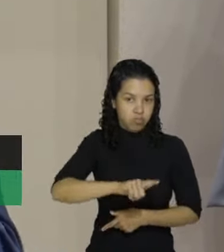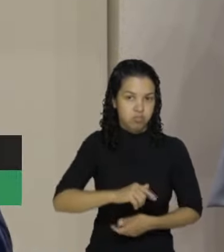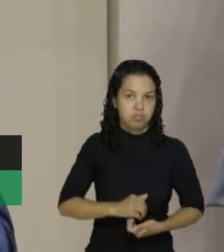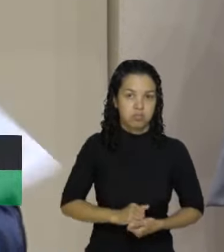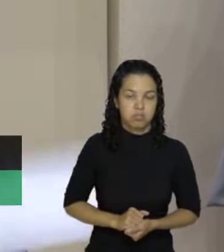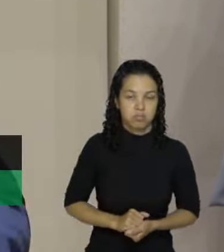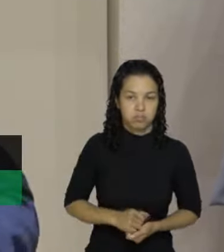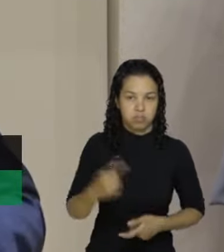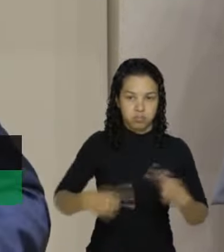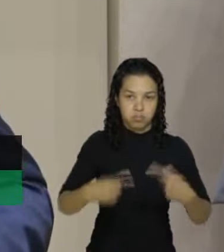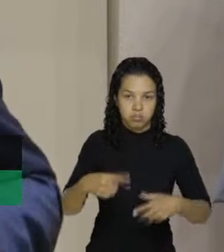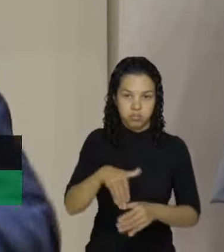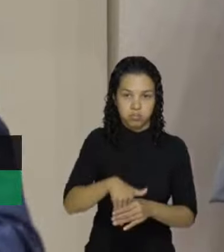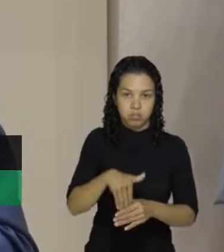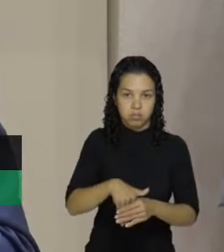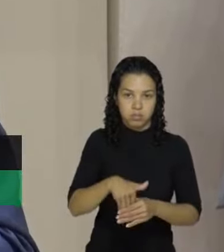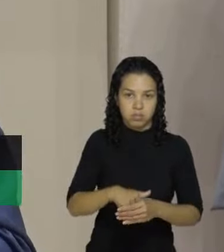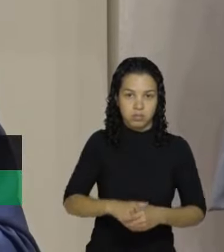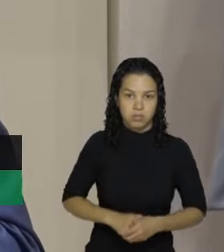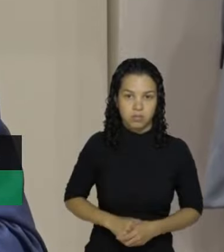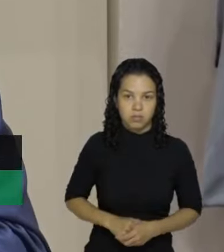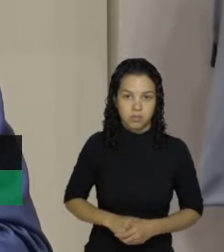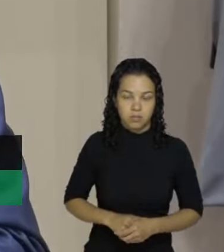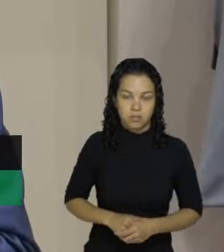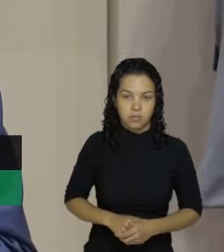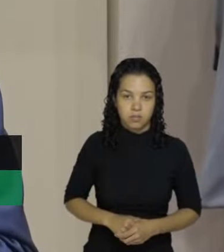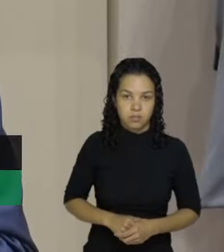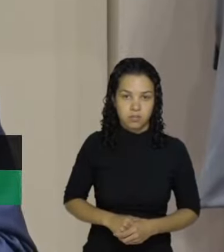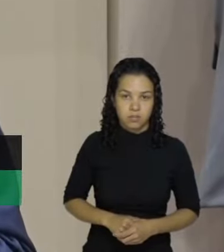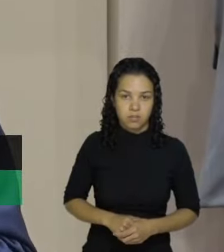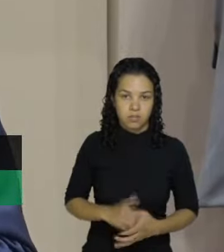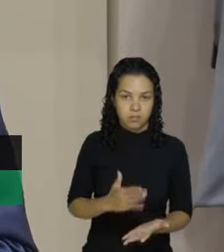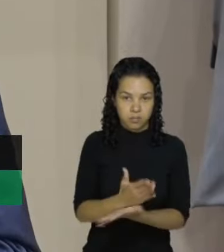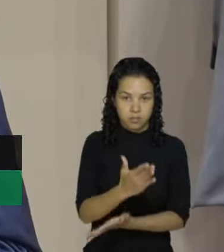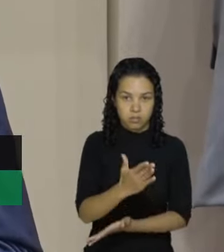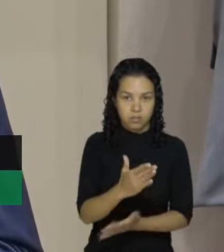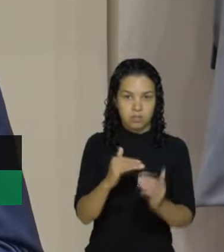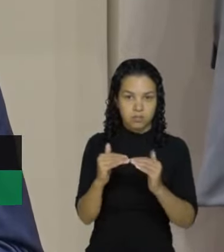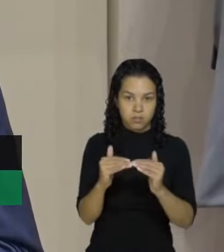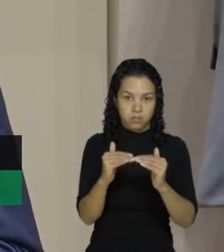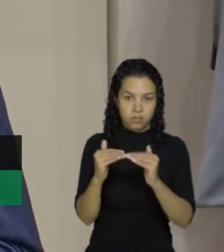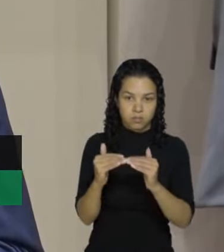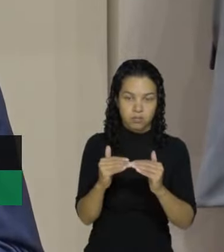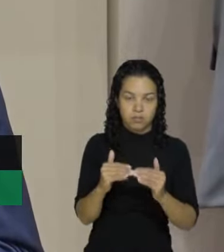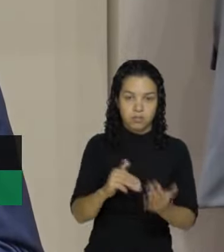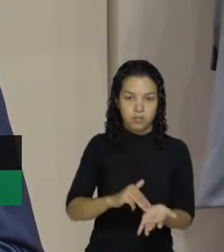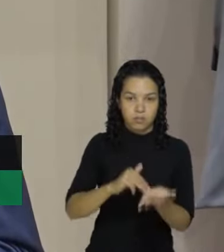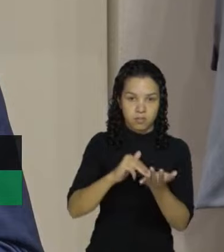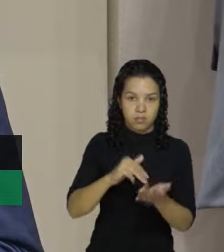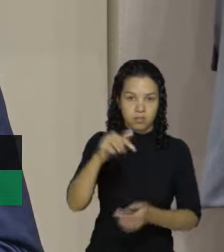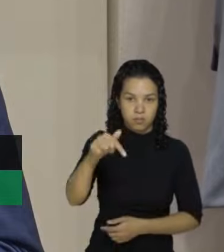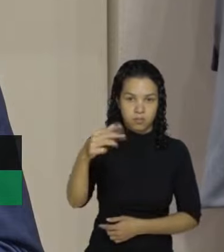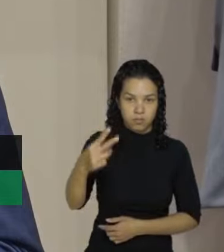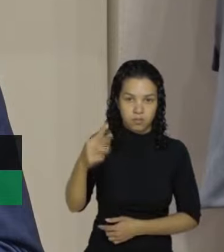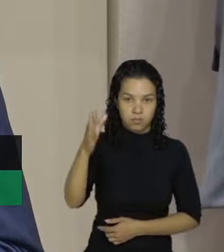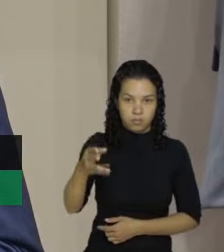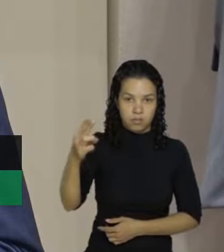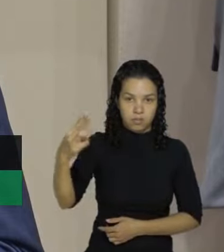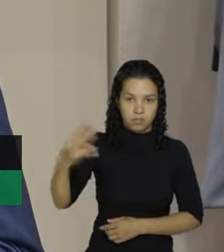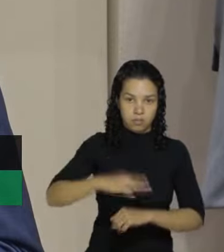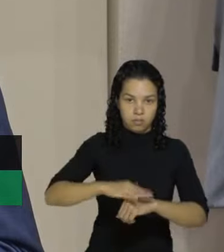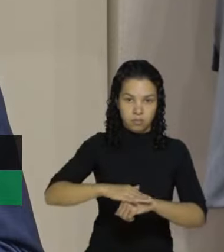é em votação. Deputados que aprovam, permaneçam como se encontram. Aprovado por unanimidade. Moção 72/2023,